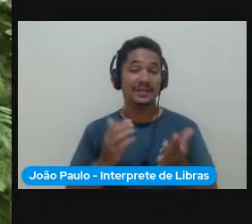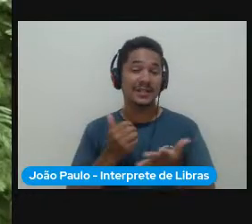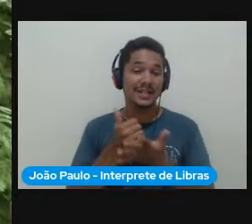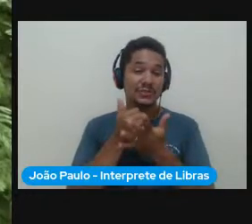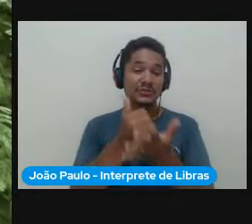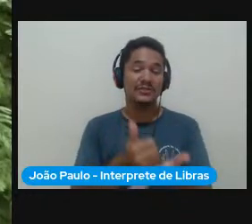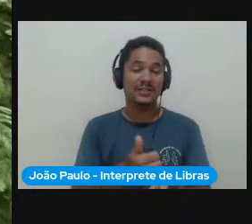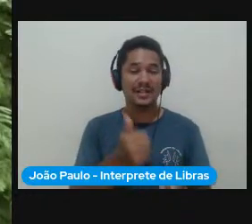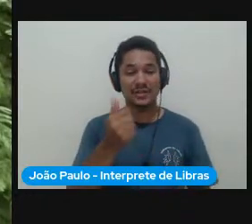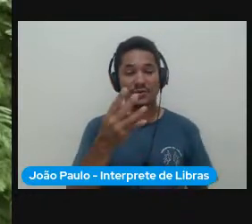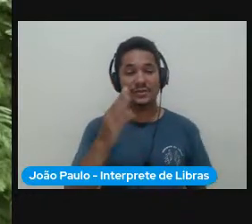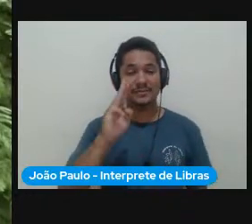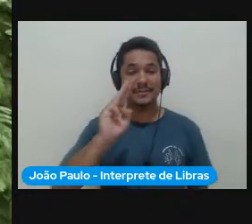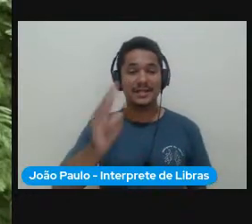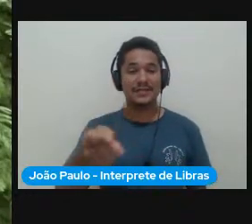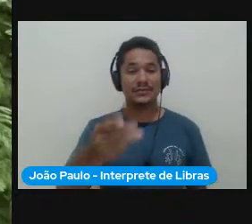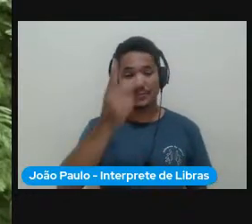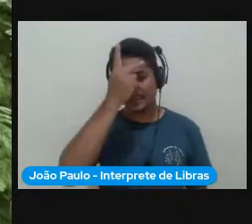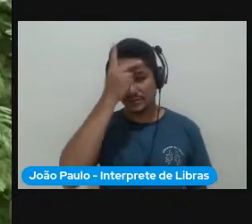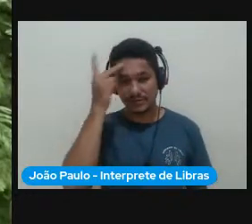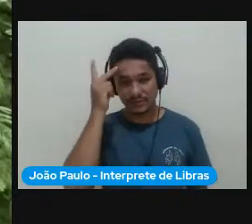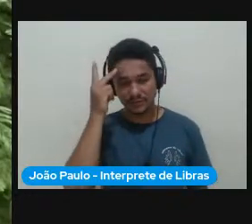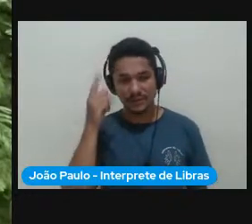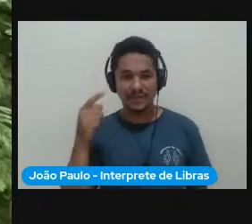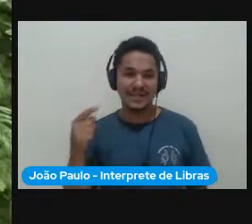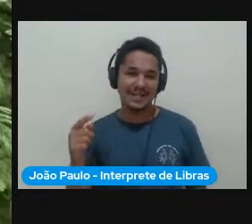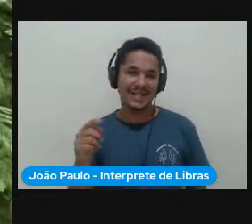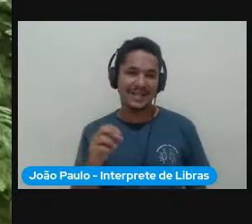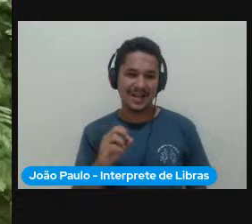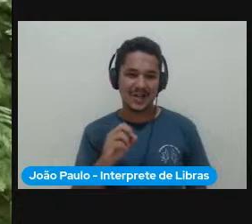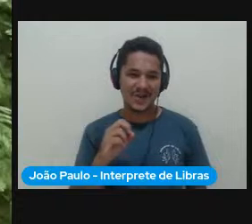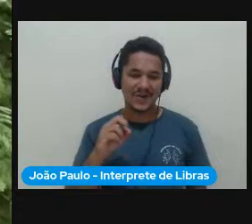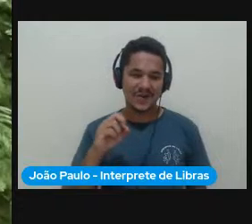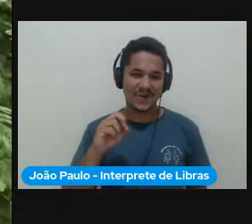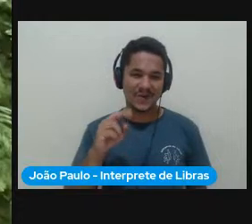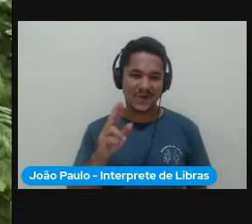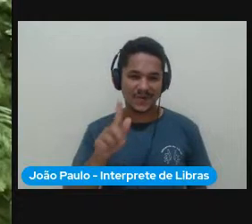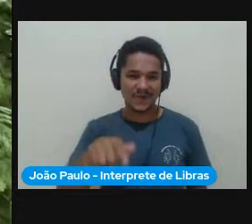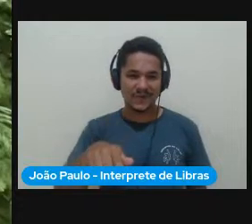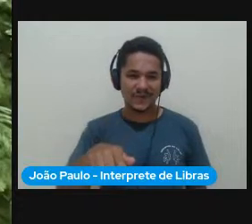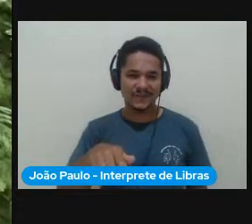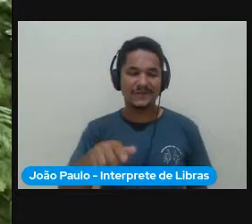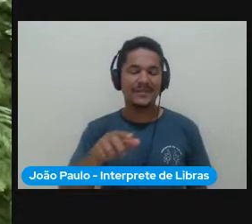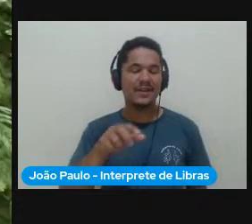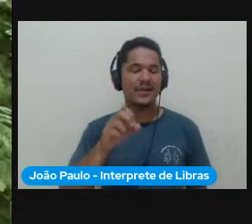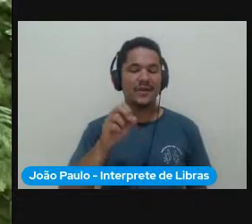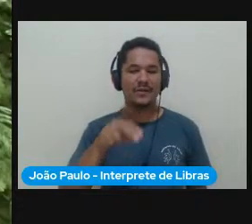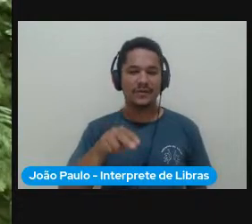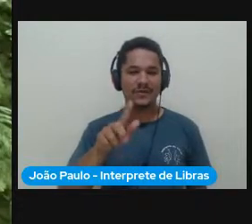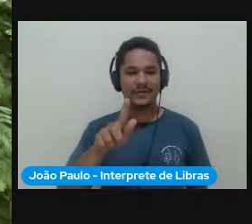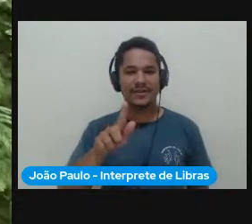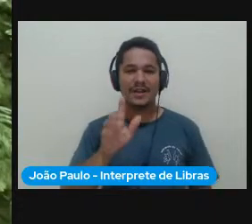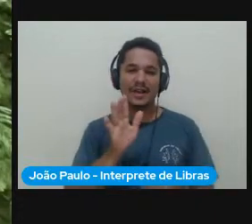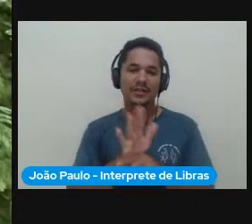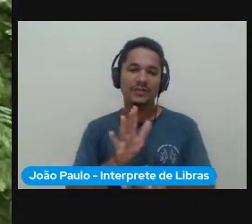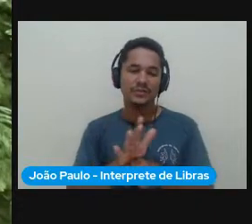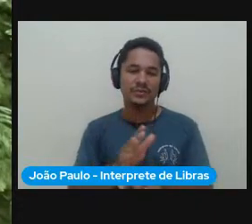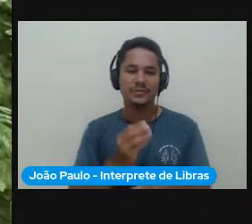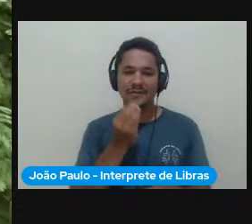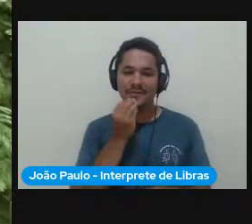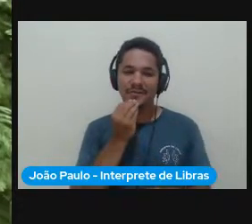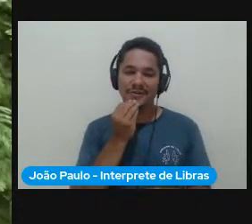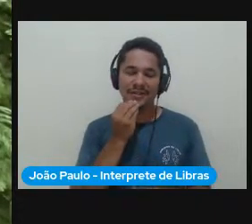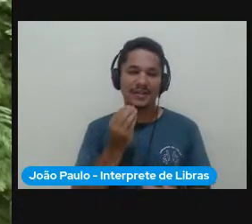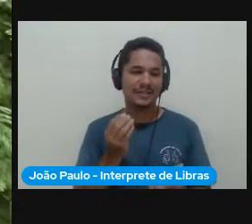ONG. Esta ONG que hoje me dá aí, né, a oportunidade de encabeçar projetos gigantes como a Expo